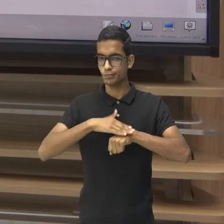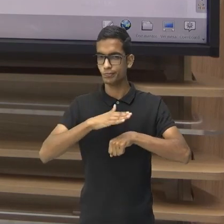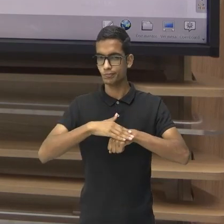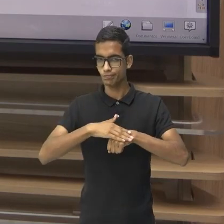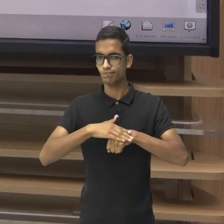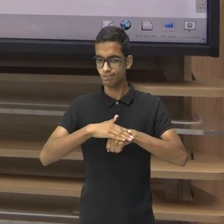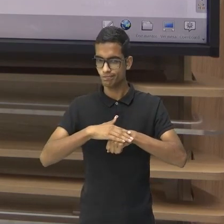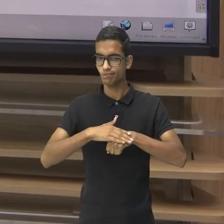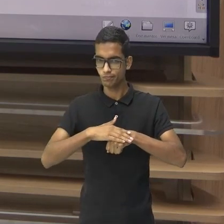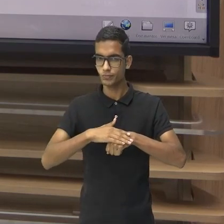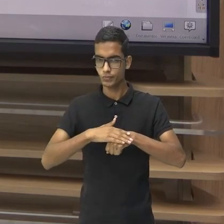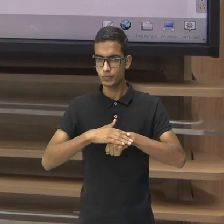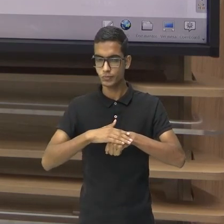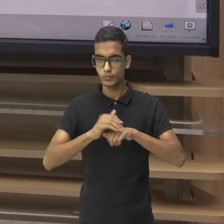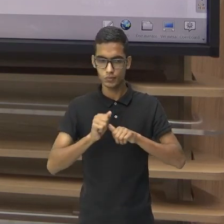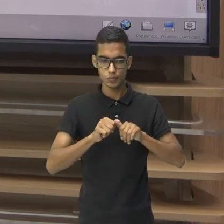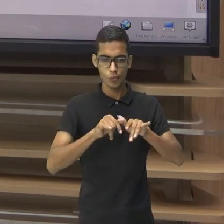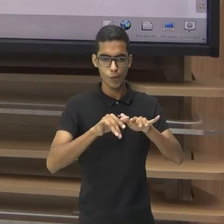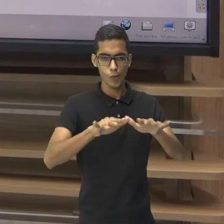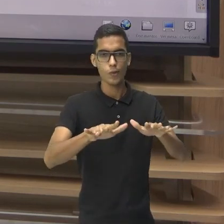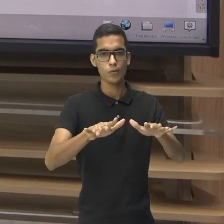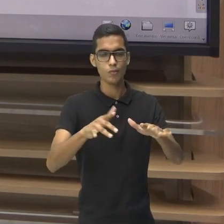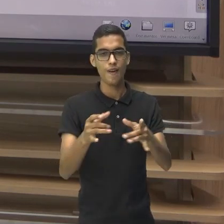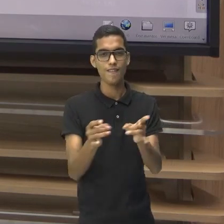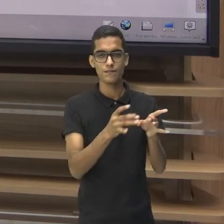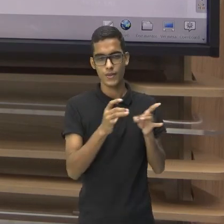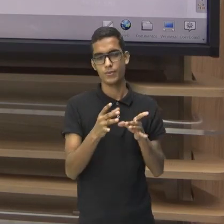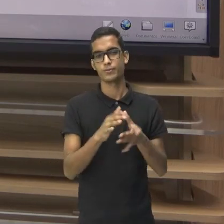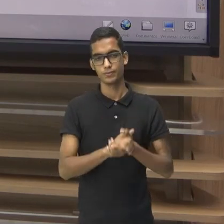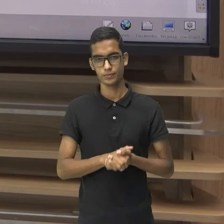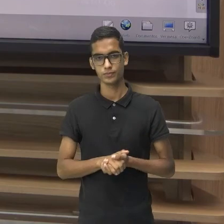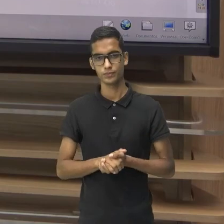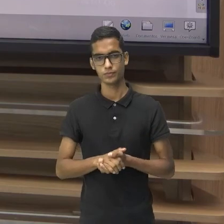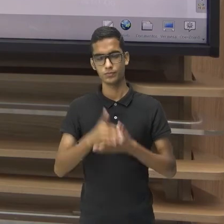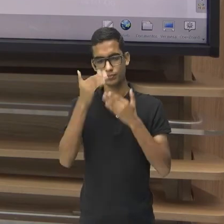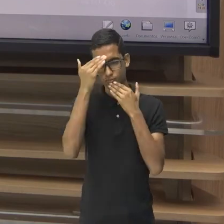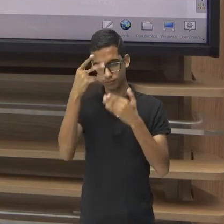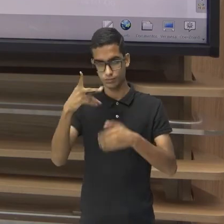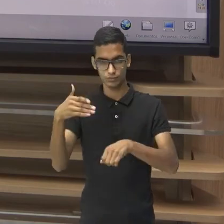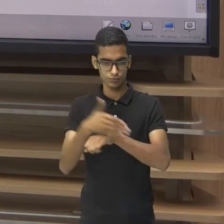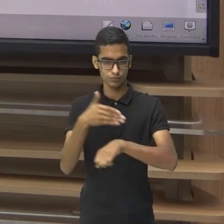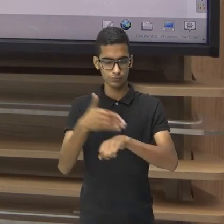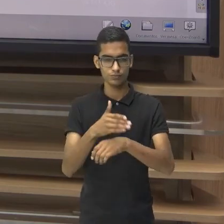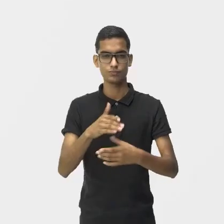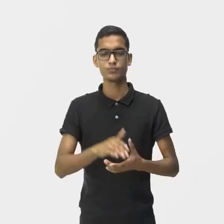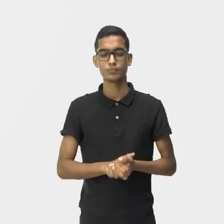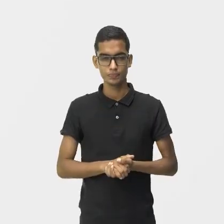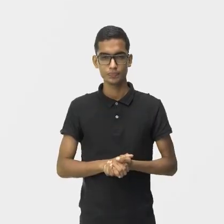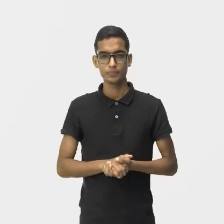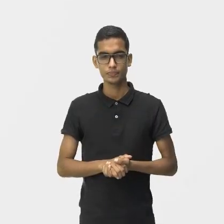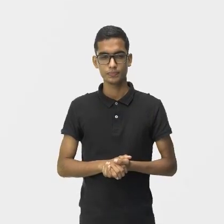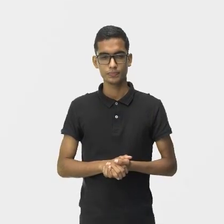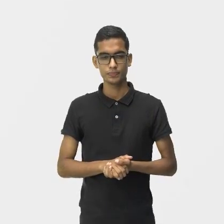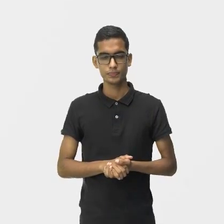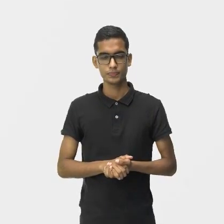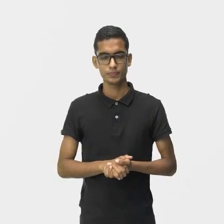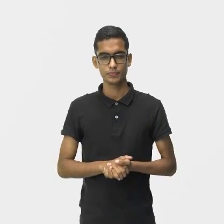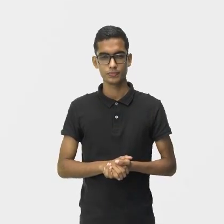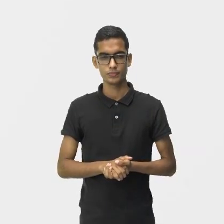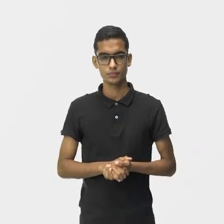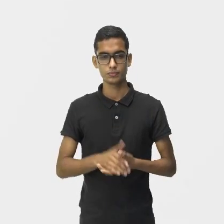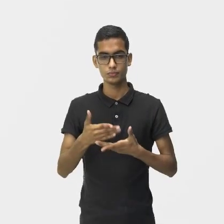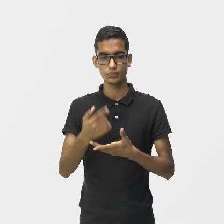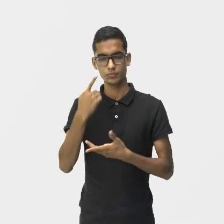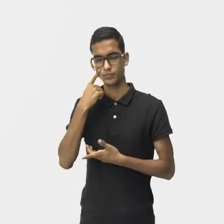Muito bem, Maria Arruda. Excelente lembrança e obrigado pela participação. No nosso comentário, nós vamos deixar aqui